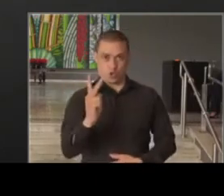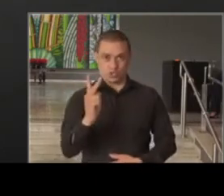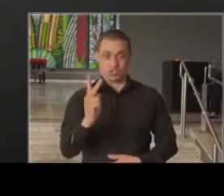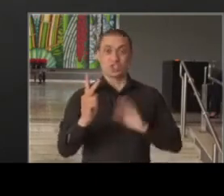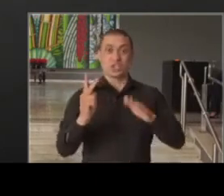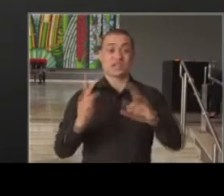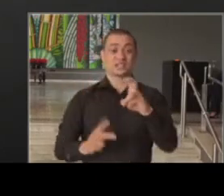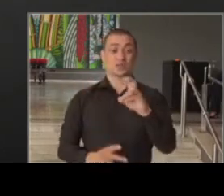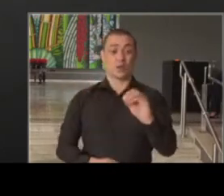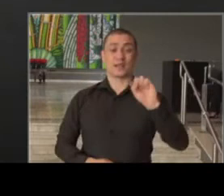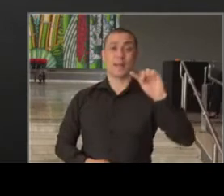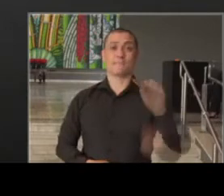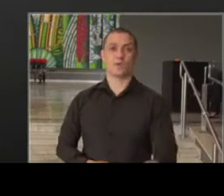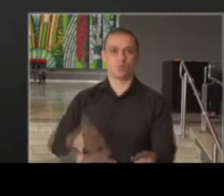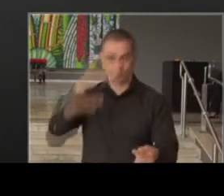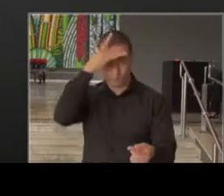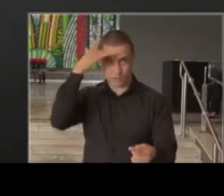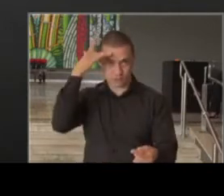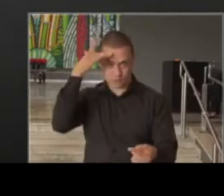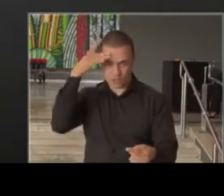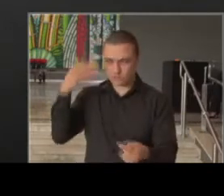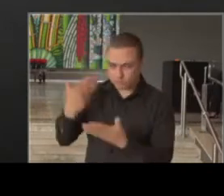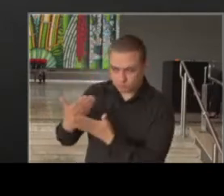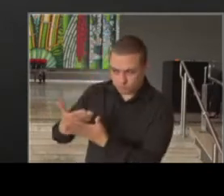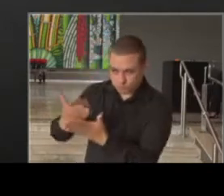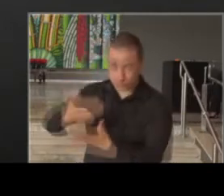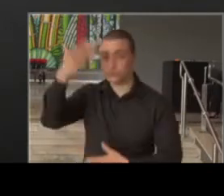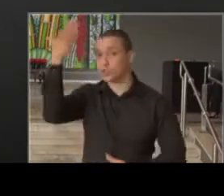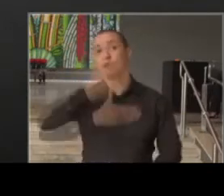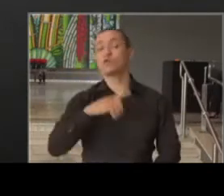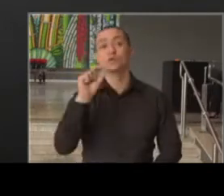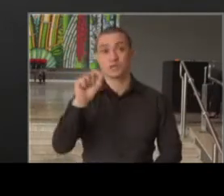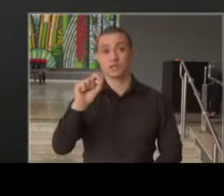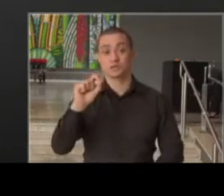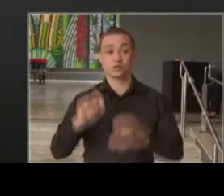mais de 50 mil voluntários, demonstram que